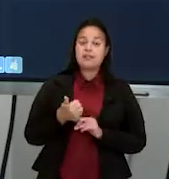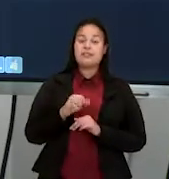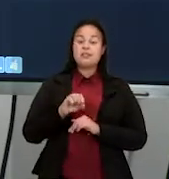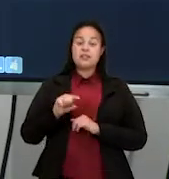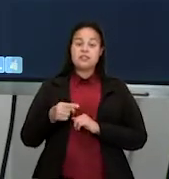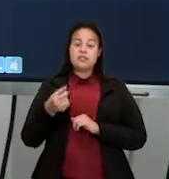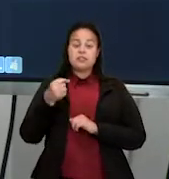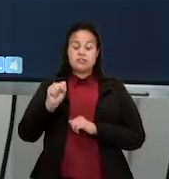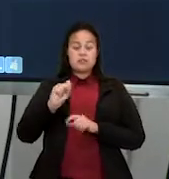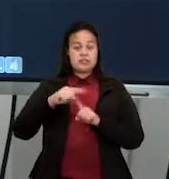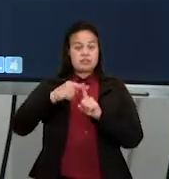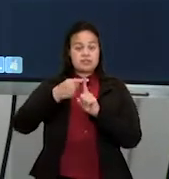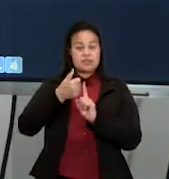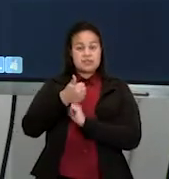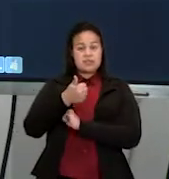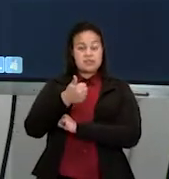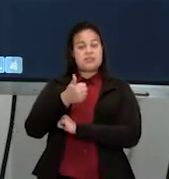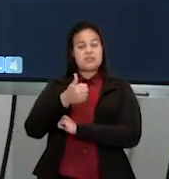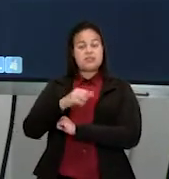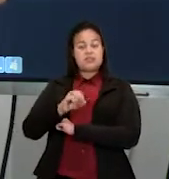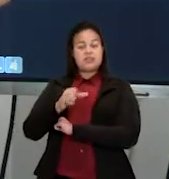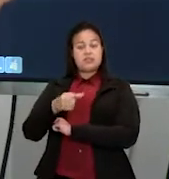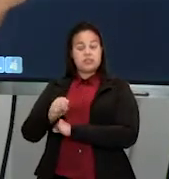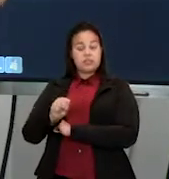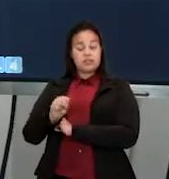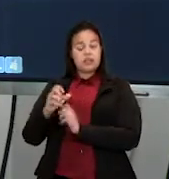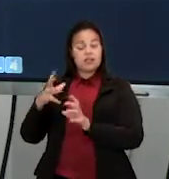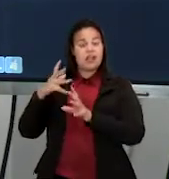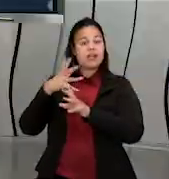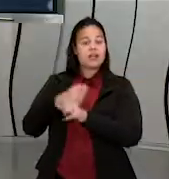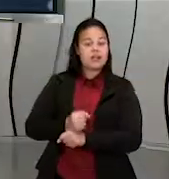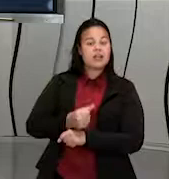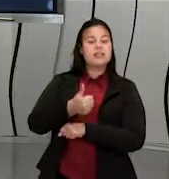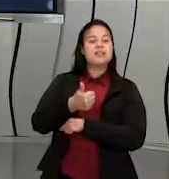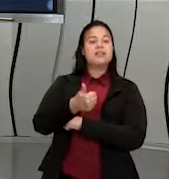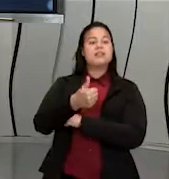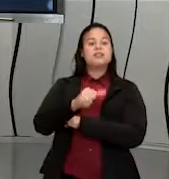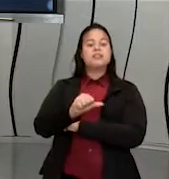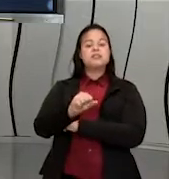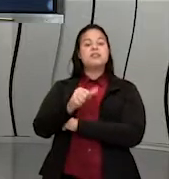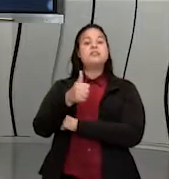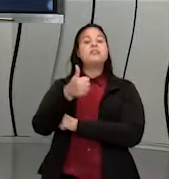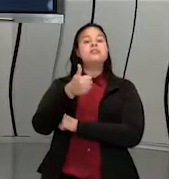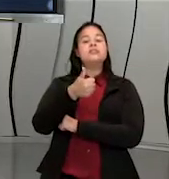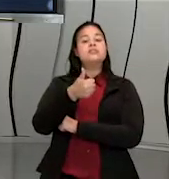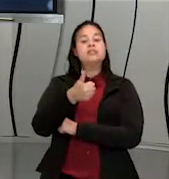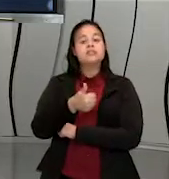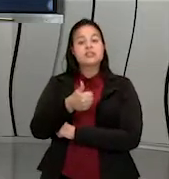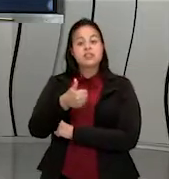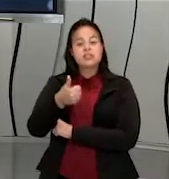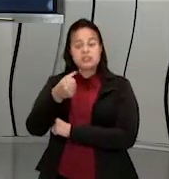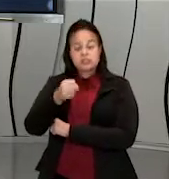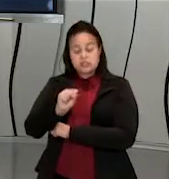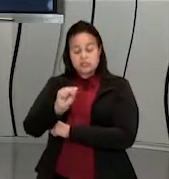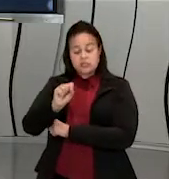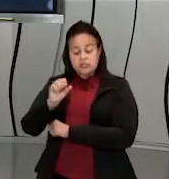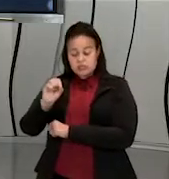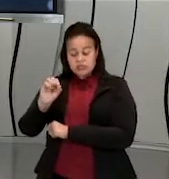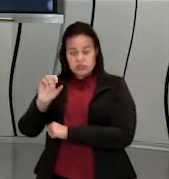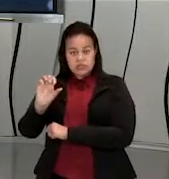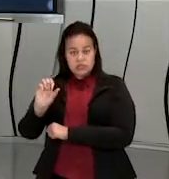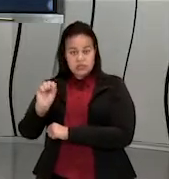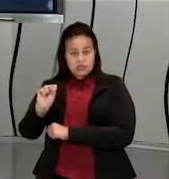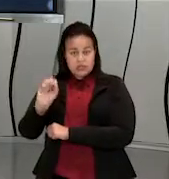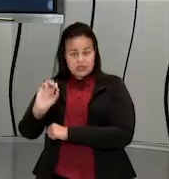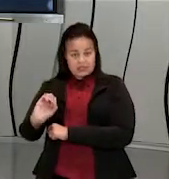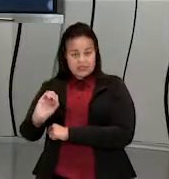mais 108 dá 118,80. Então, qual que é a conclusão que a gente chega? Que